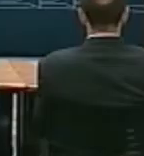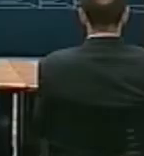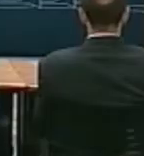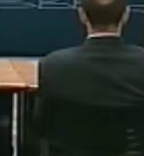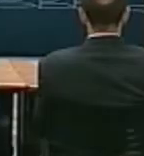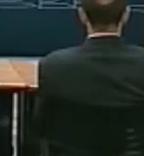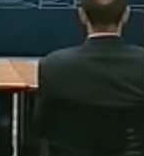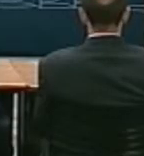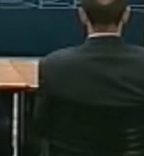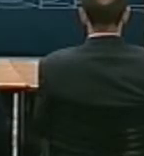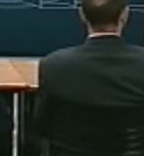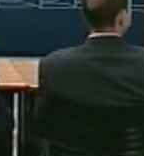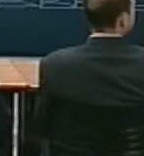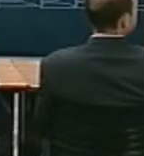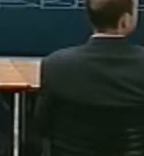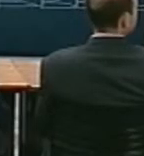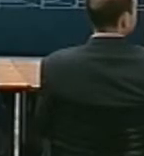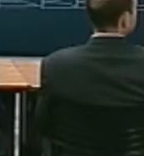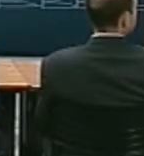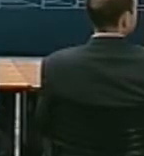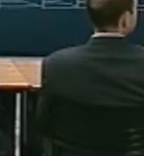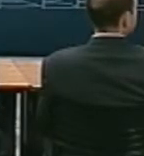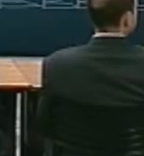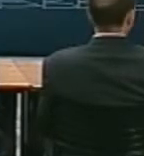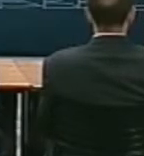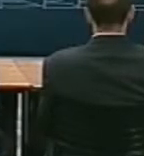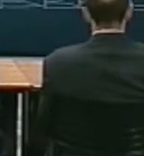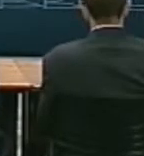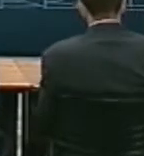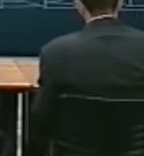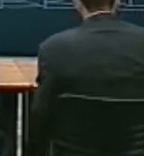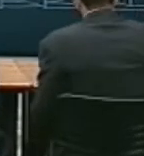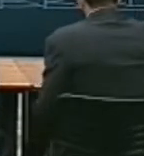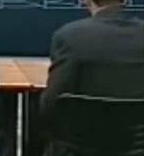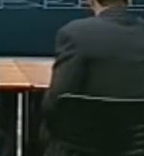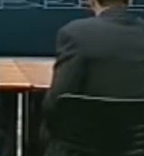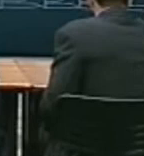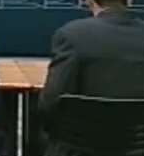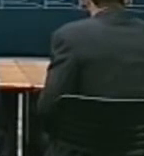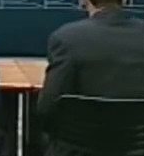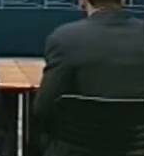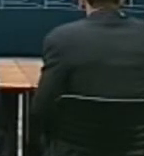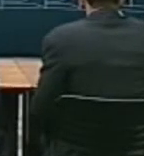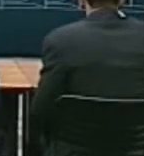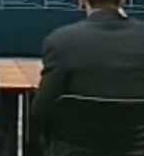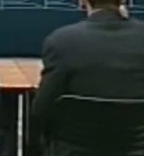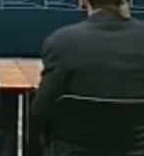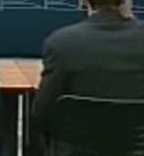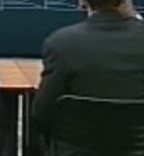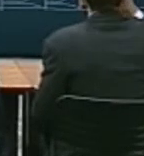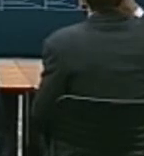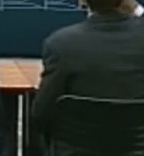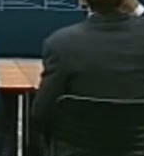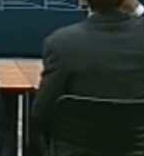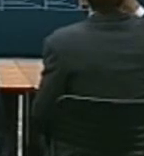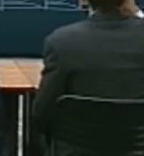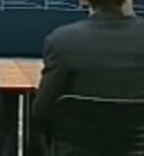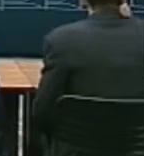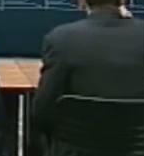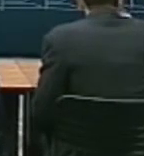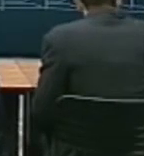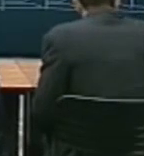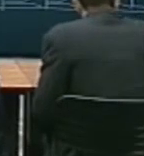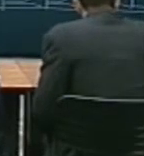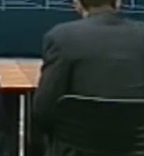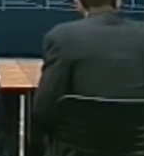E esses são lateral Bruna Doutor Bernardo o dof pelo Instituto Nacional de Pesquisas espaciais e